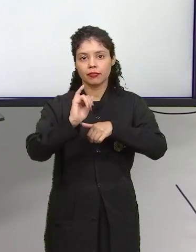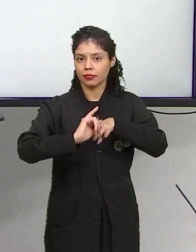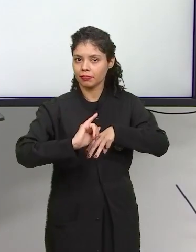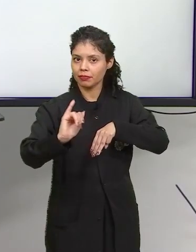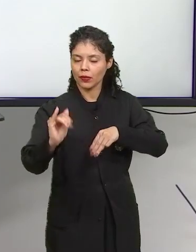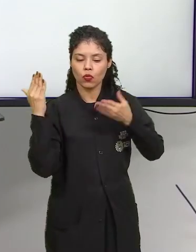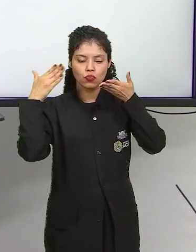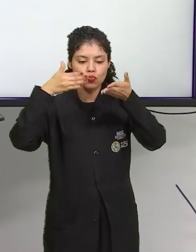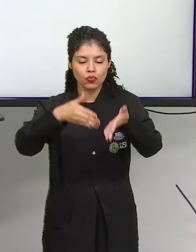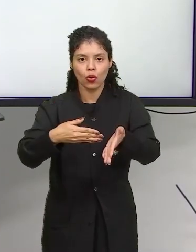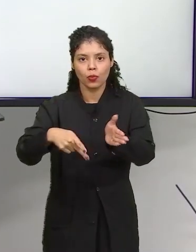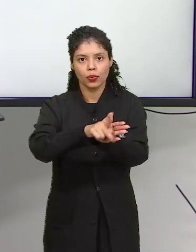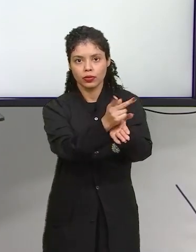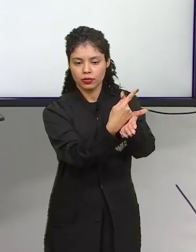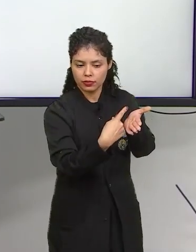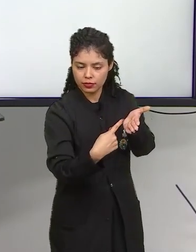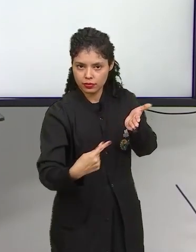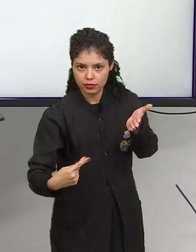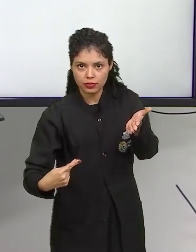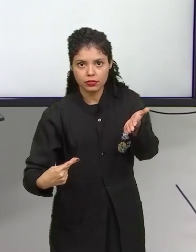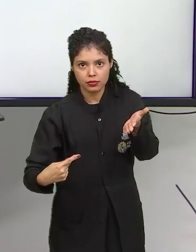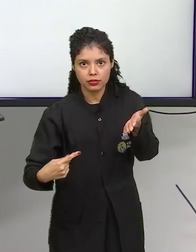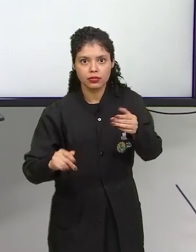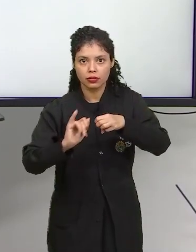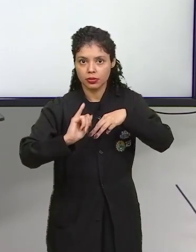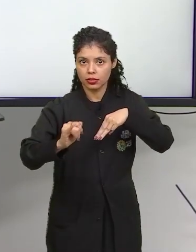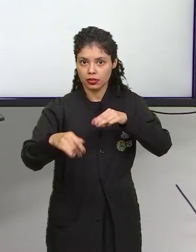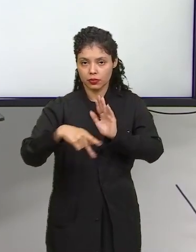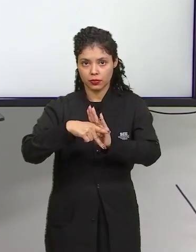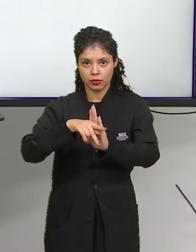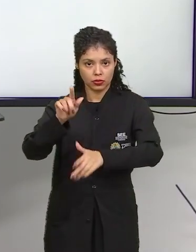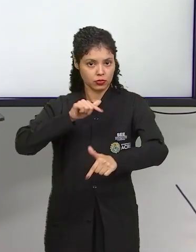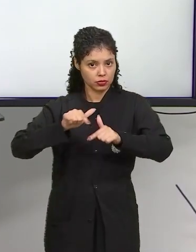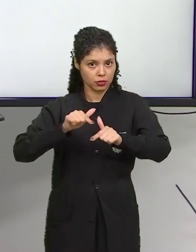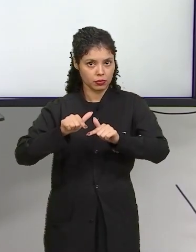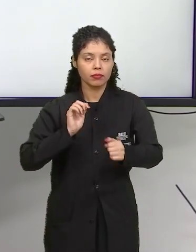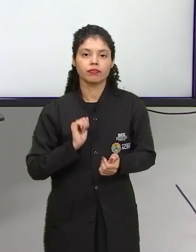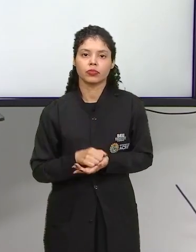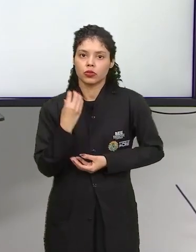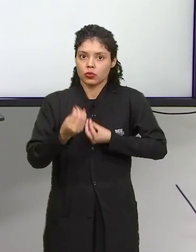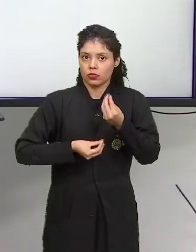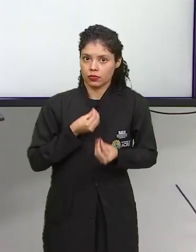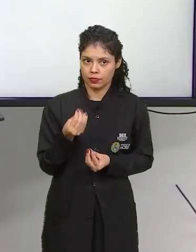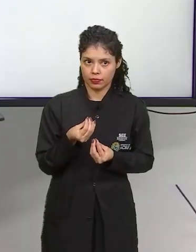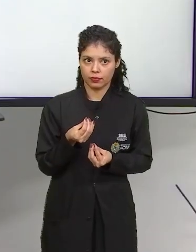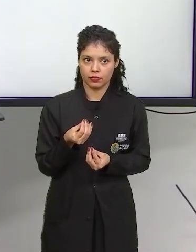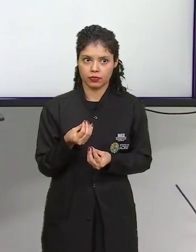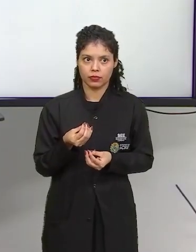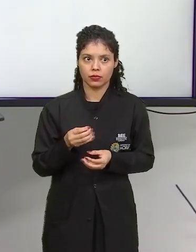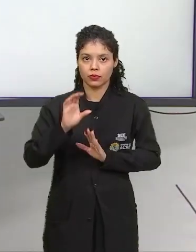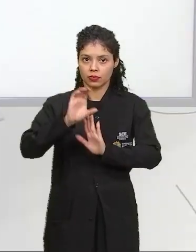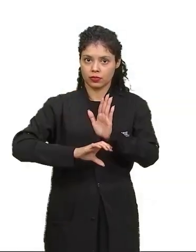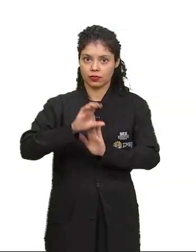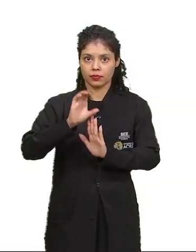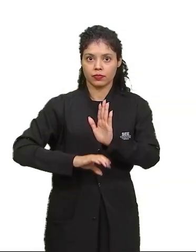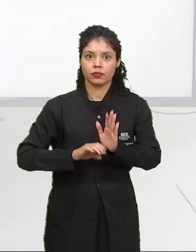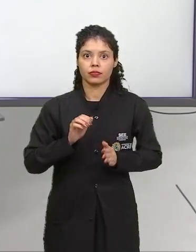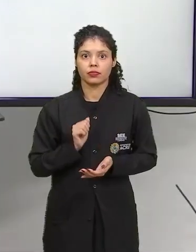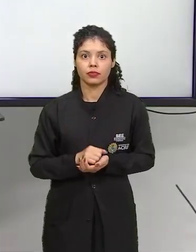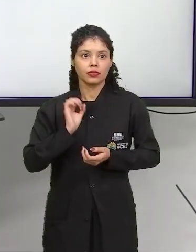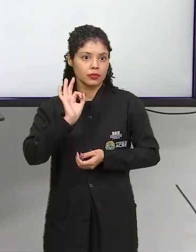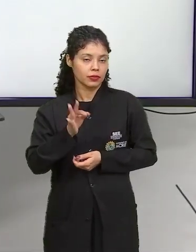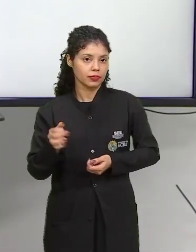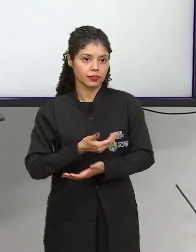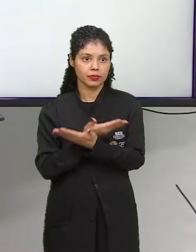O foco da poética é na mensagem em si, no trabalho entre a forma e o conteúdo.